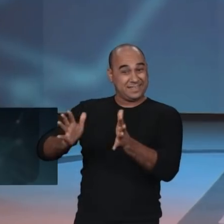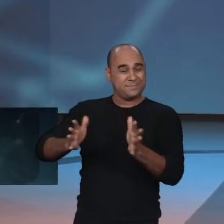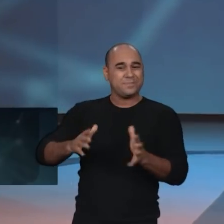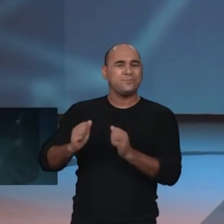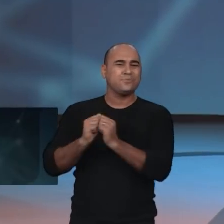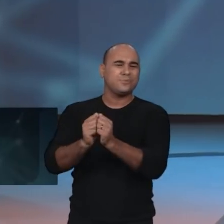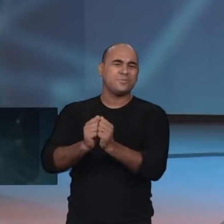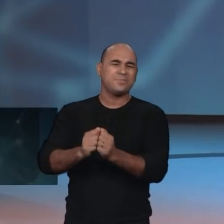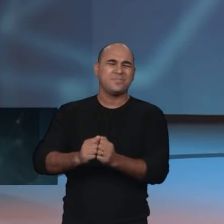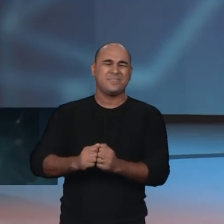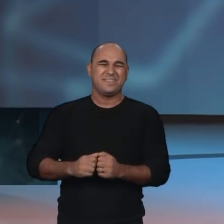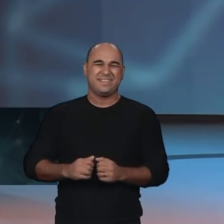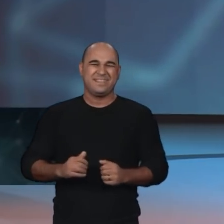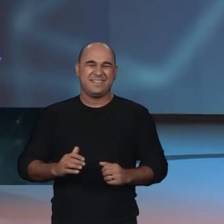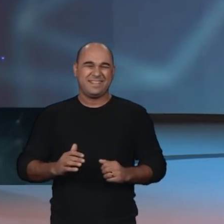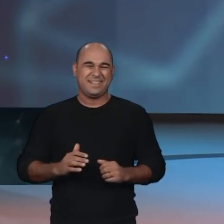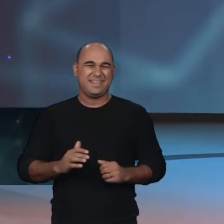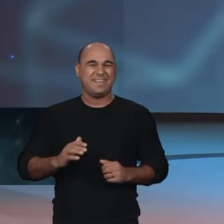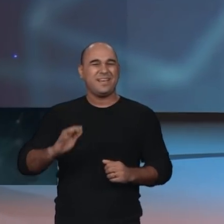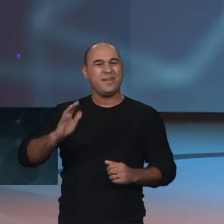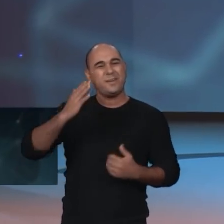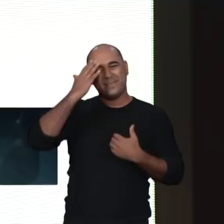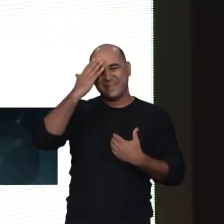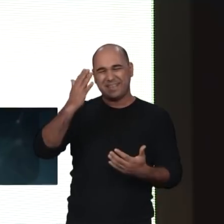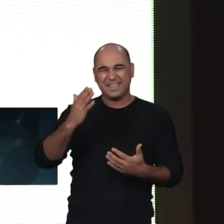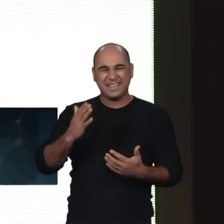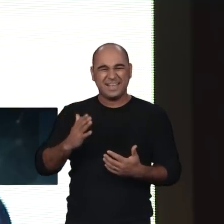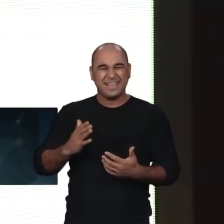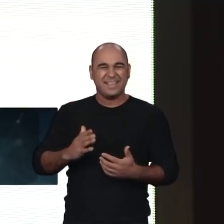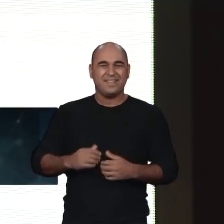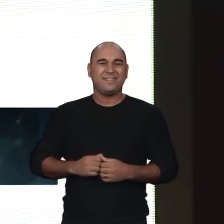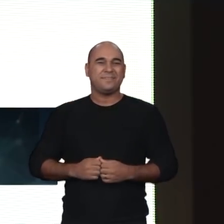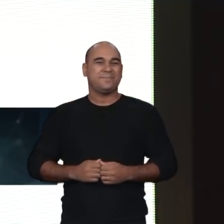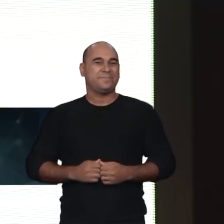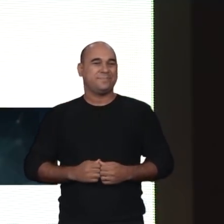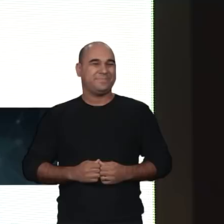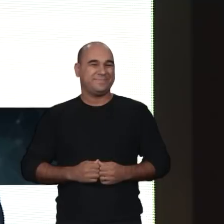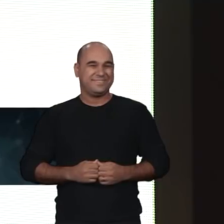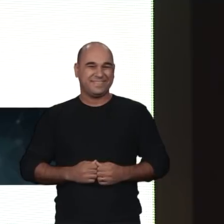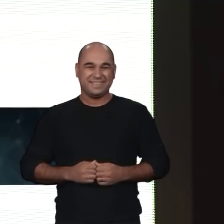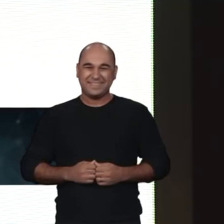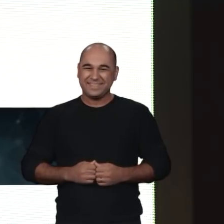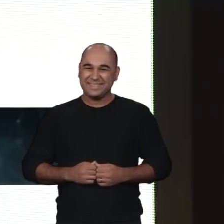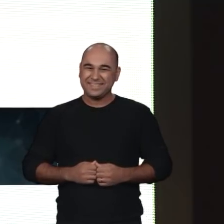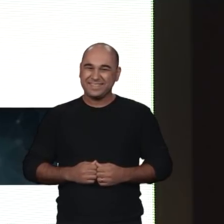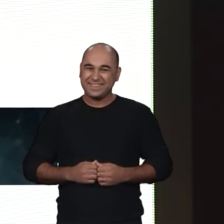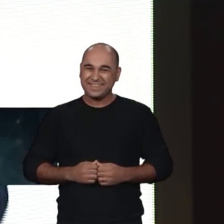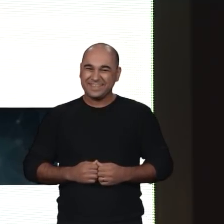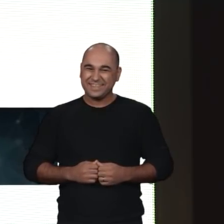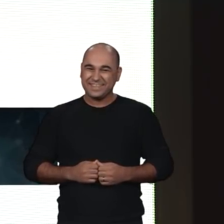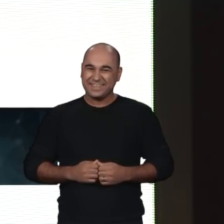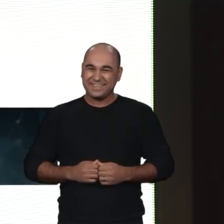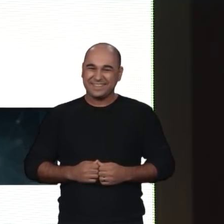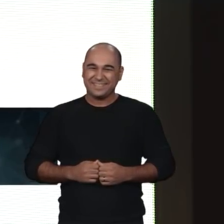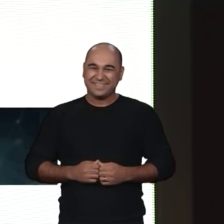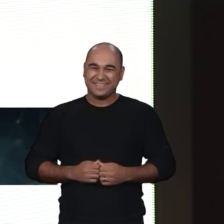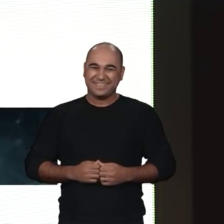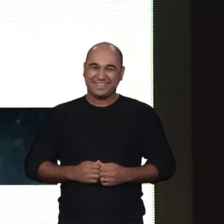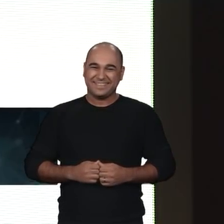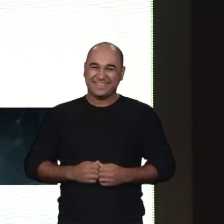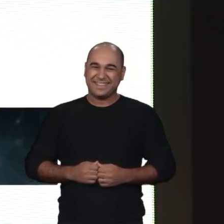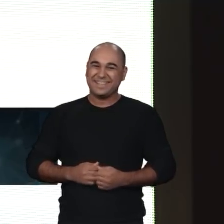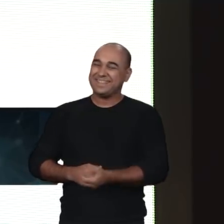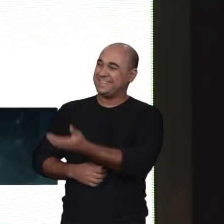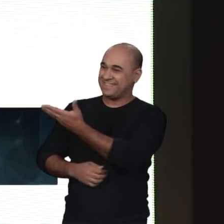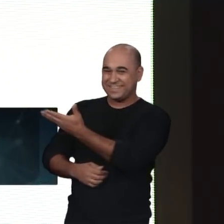nosso programa. Eles mandam um abraço para Ó, você também. Isso aí é Coloca a muito câmera obrigado, aqui hein? então, ó. Olha só. Rodrigo